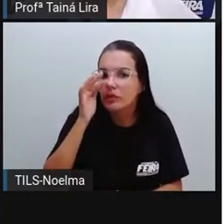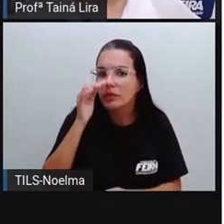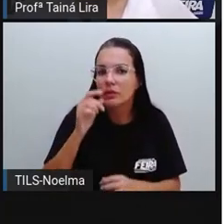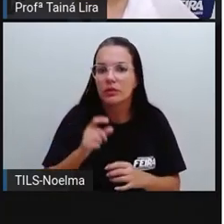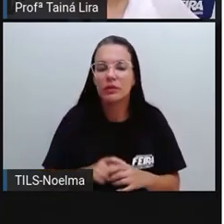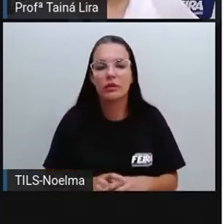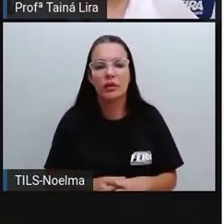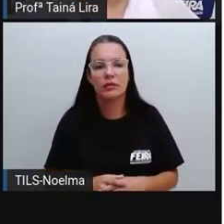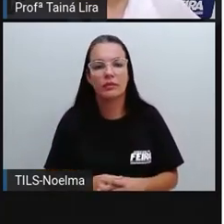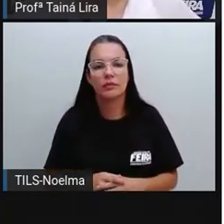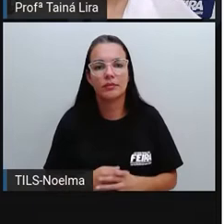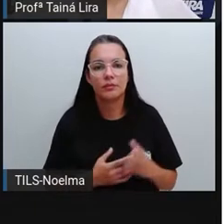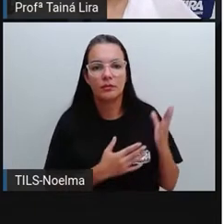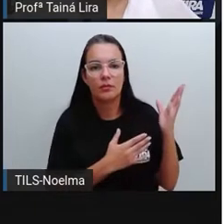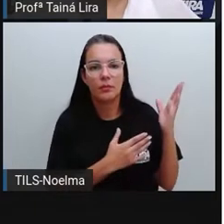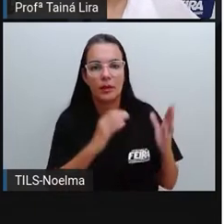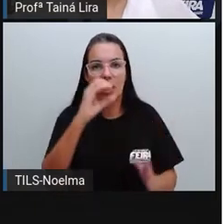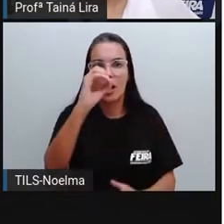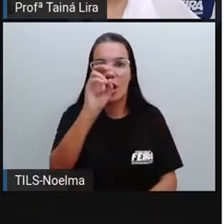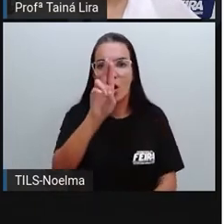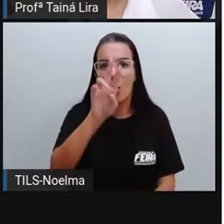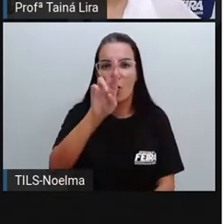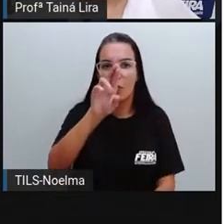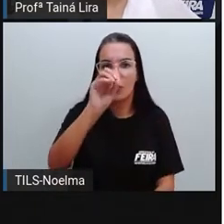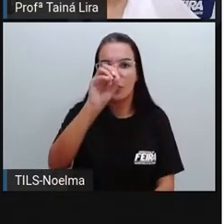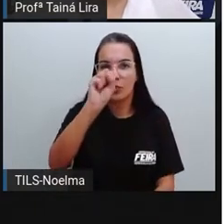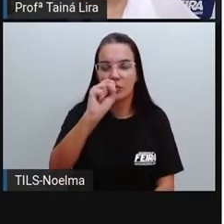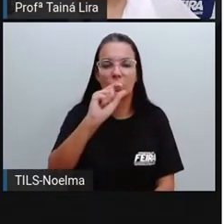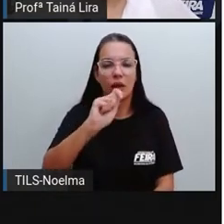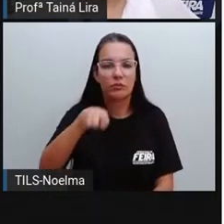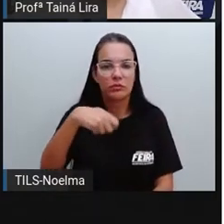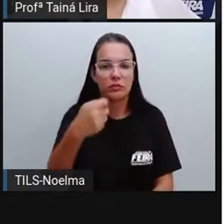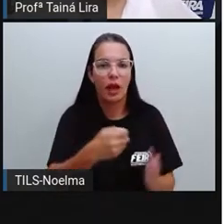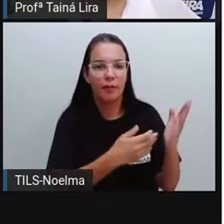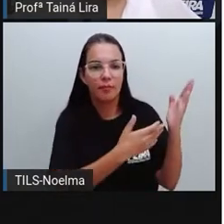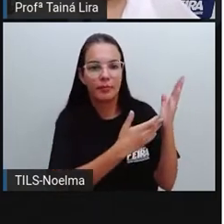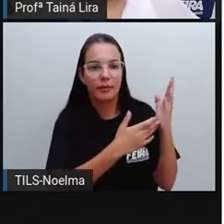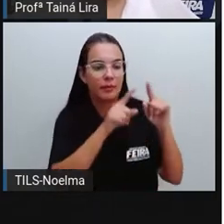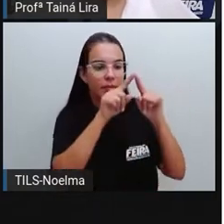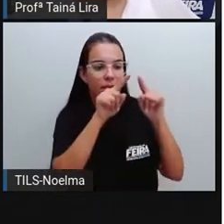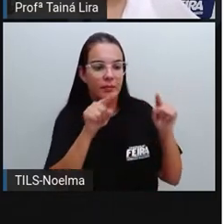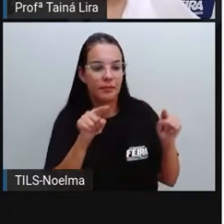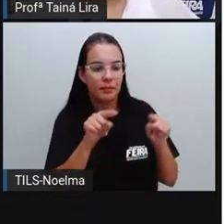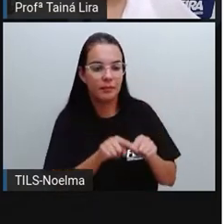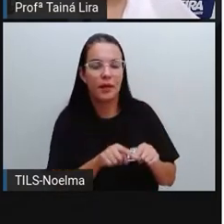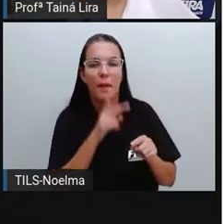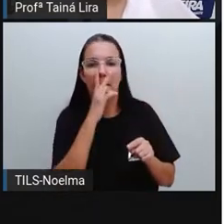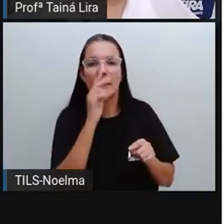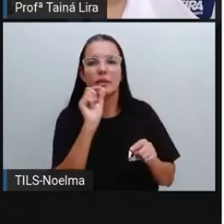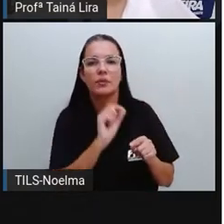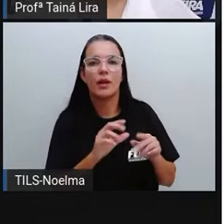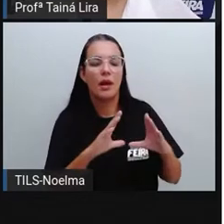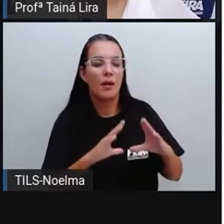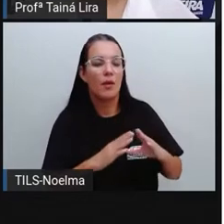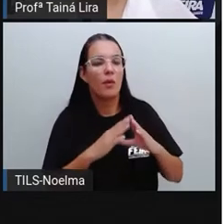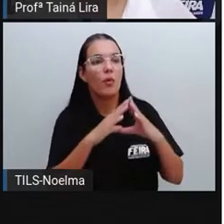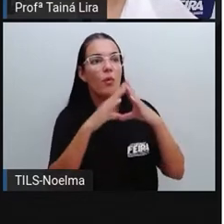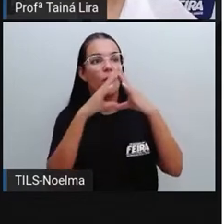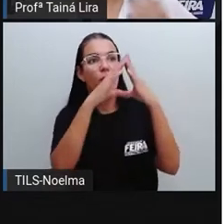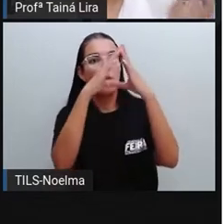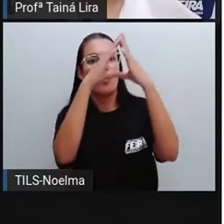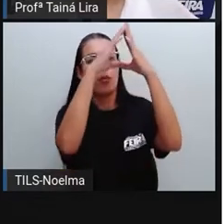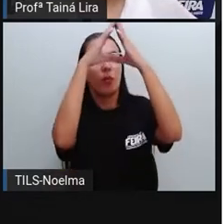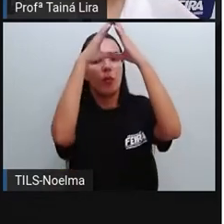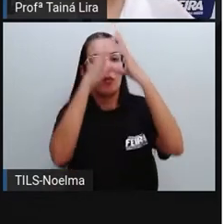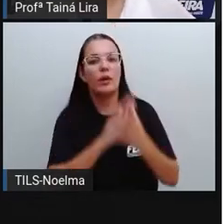bom? Então, ó, ouros, que é representado aqui, ó. O naipe de ouros é representado por esse símbolo que lembra